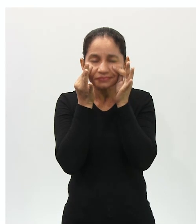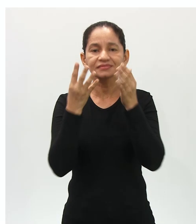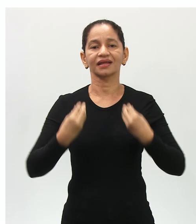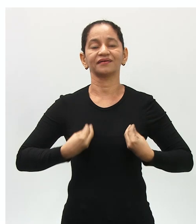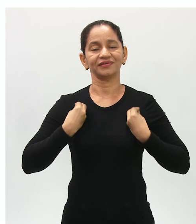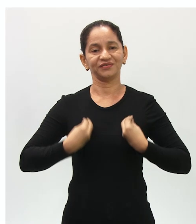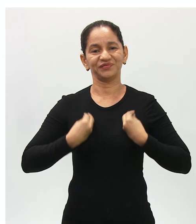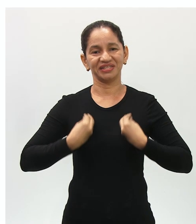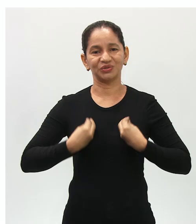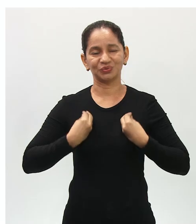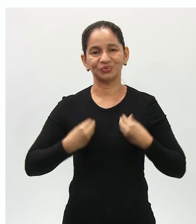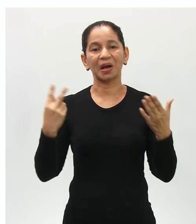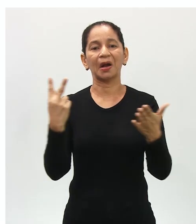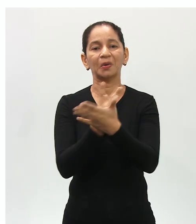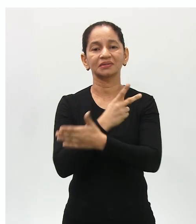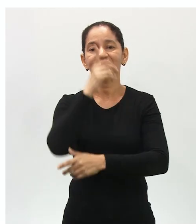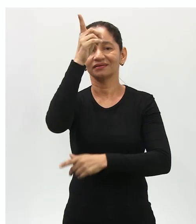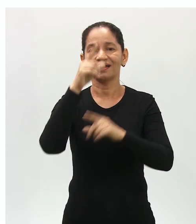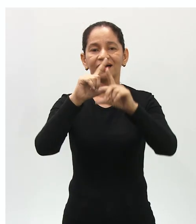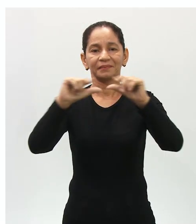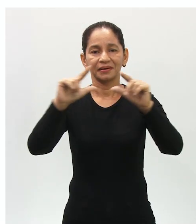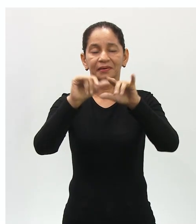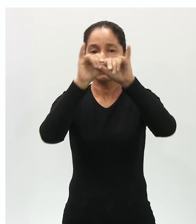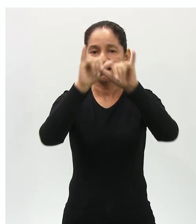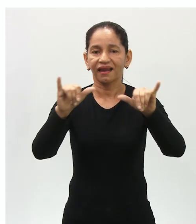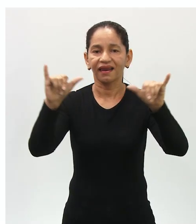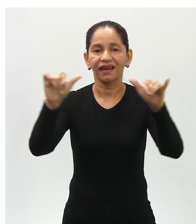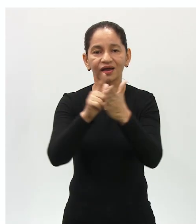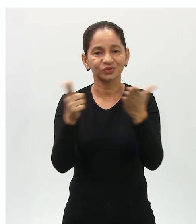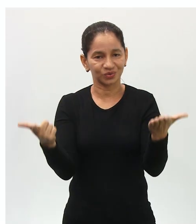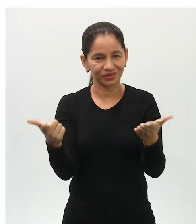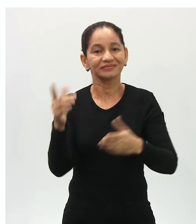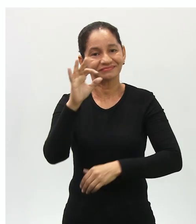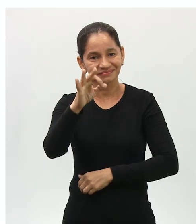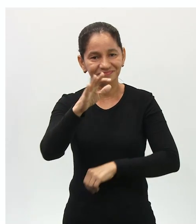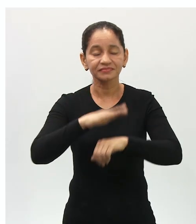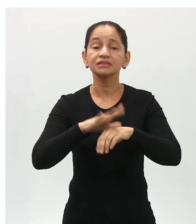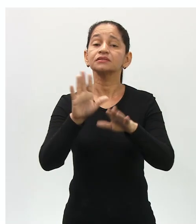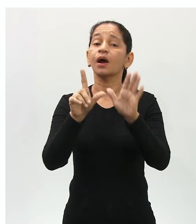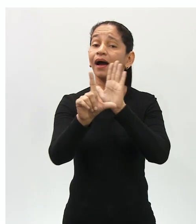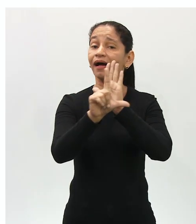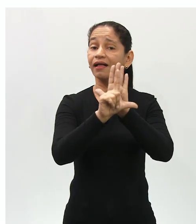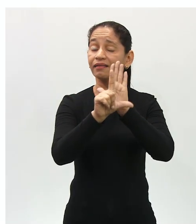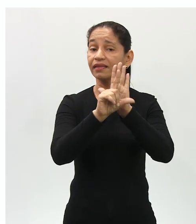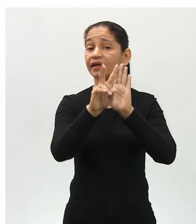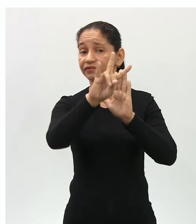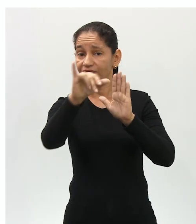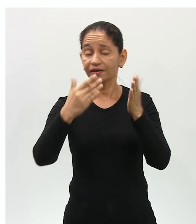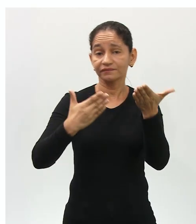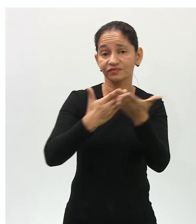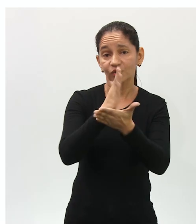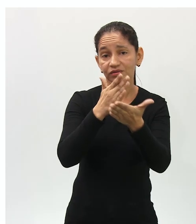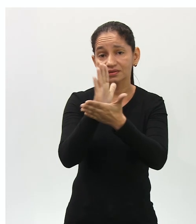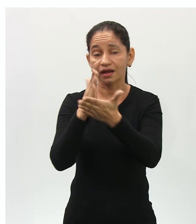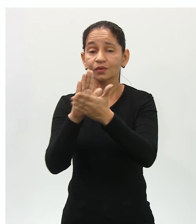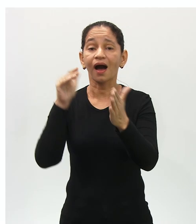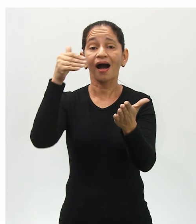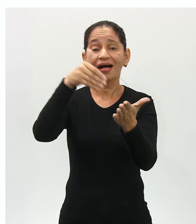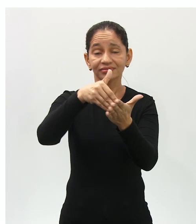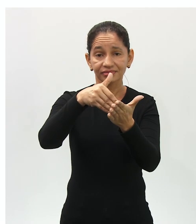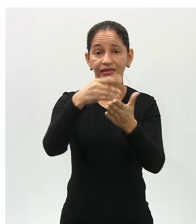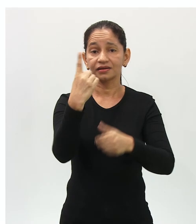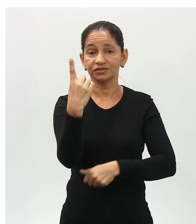E isso estaria acontecendo aí no noticiário, tá? E essa lei vai ser votada pelo Congresso Nacional até